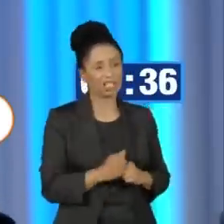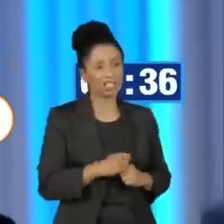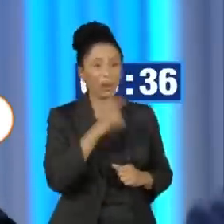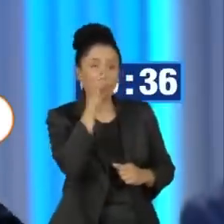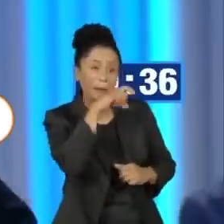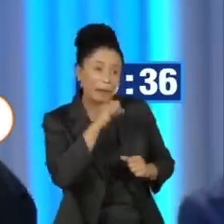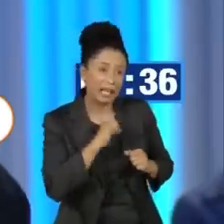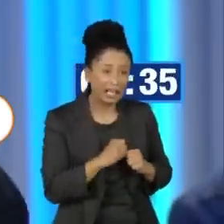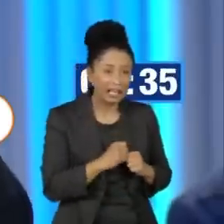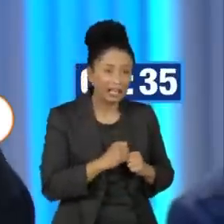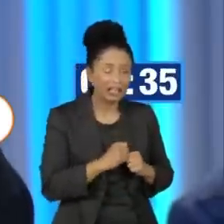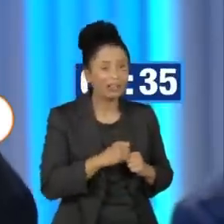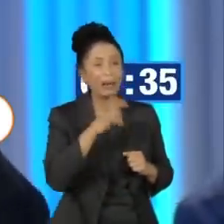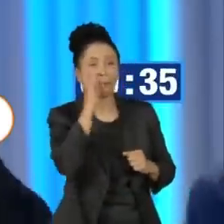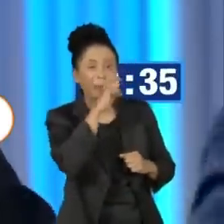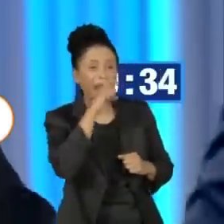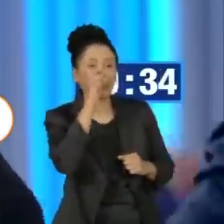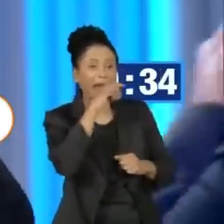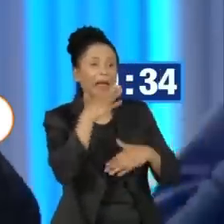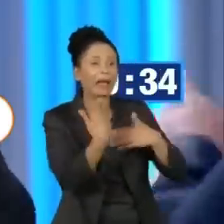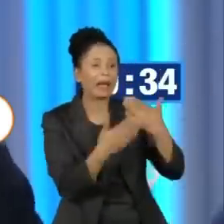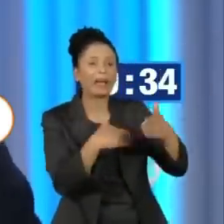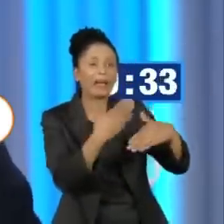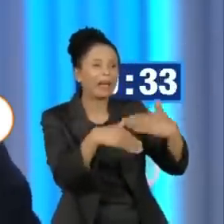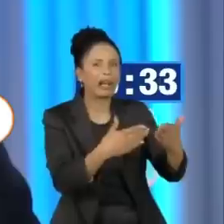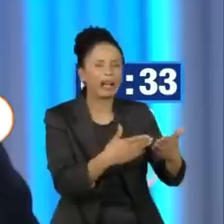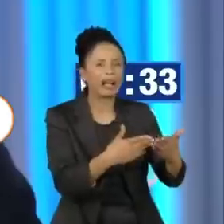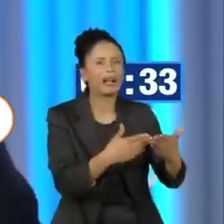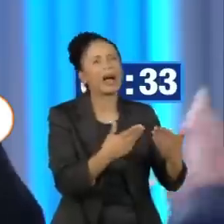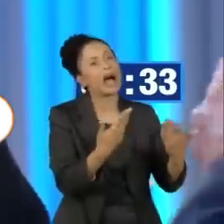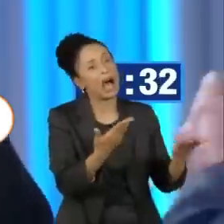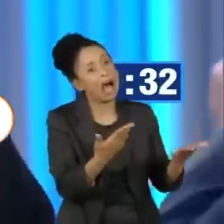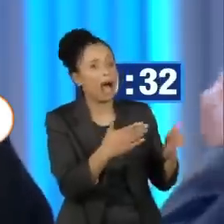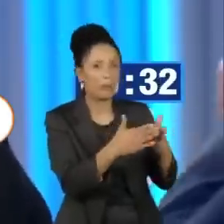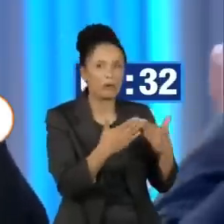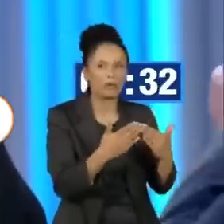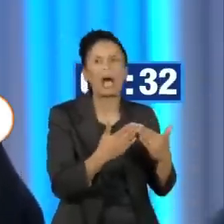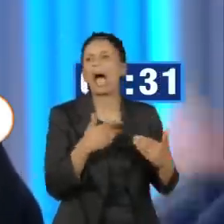mente o tempo todo como é que o seu nome fantasia